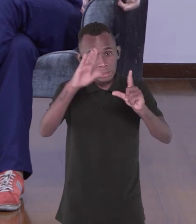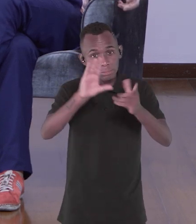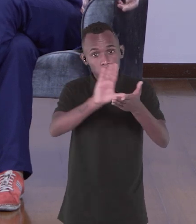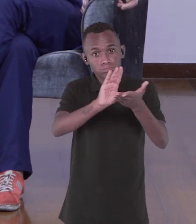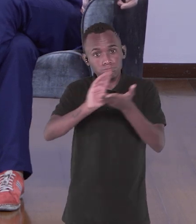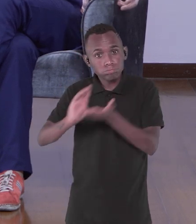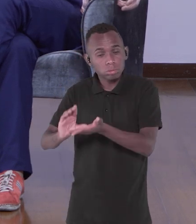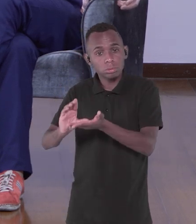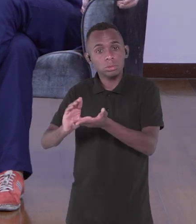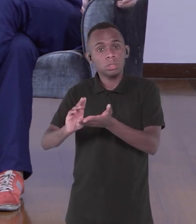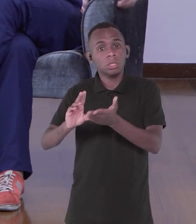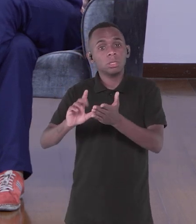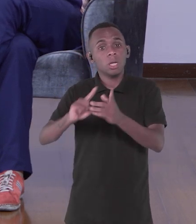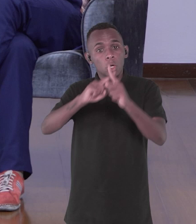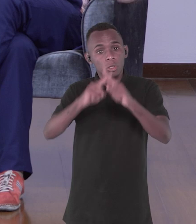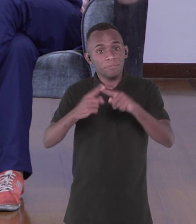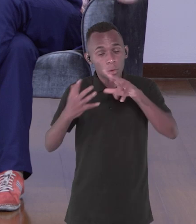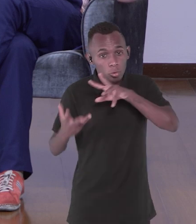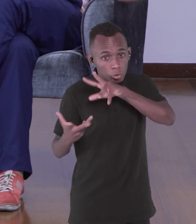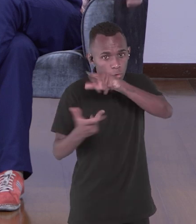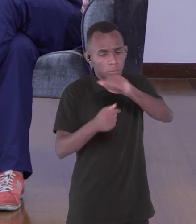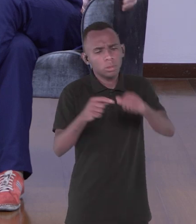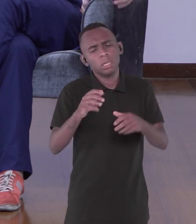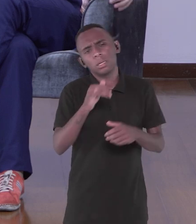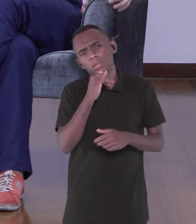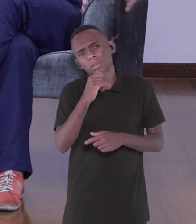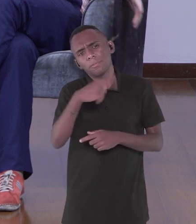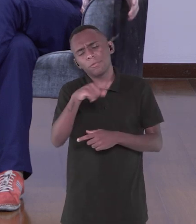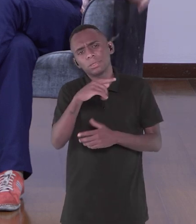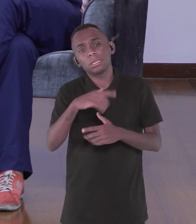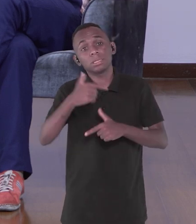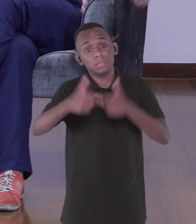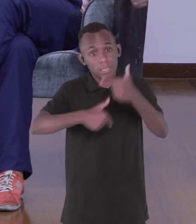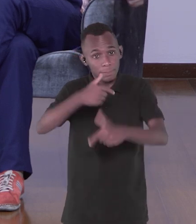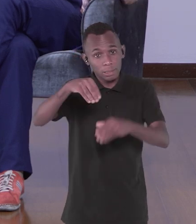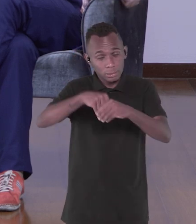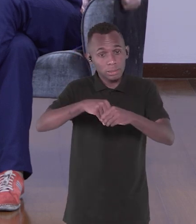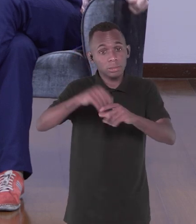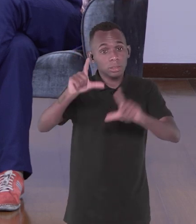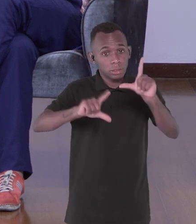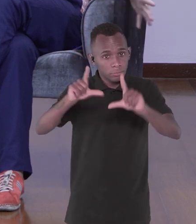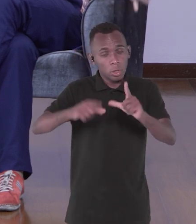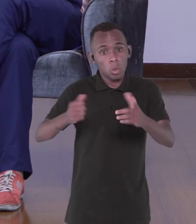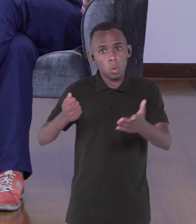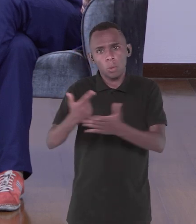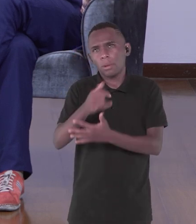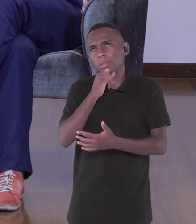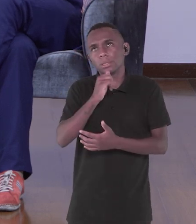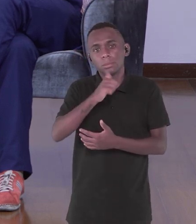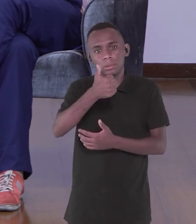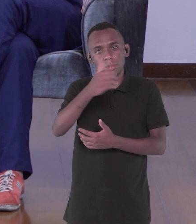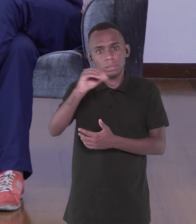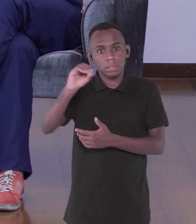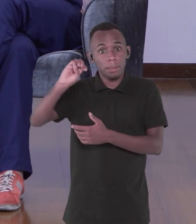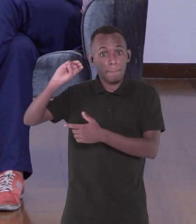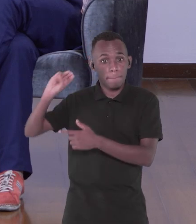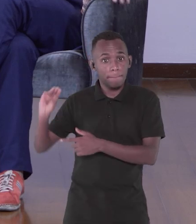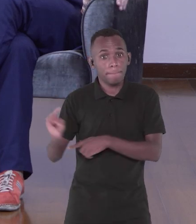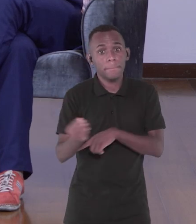da Copa do Mundo. Agora, você é o acionista, você comprou o direito de transmitir a Copa do Mundo por 100 milhões